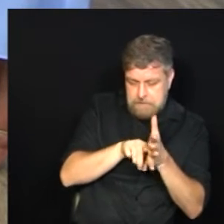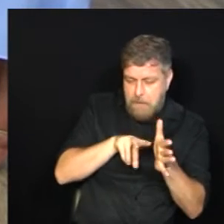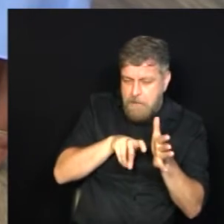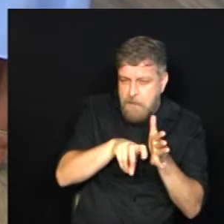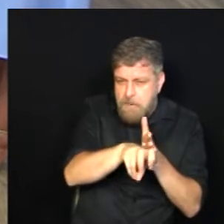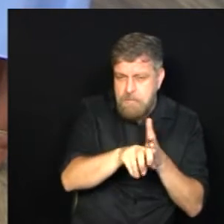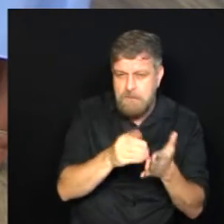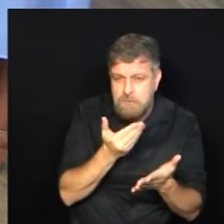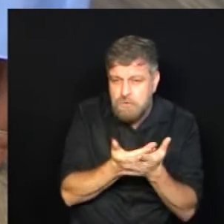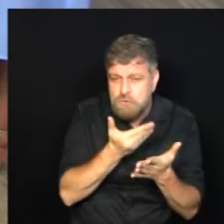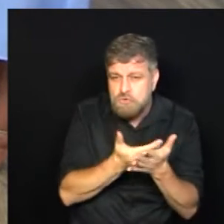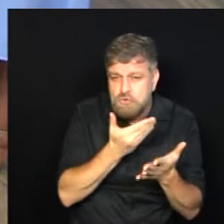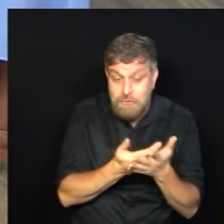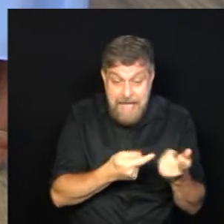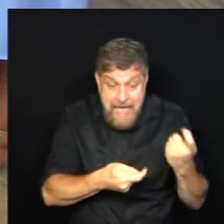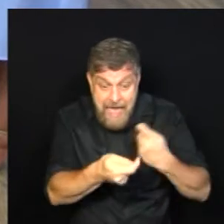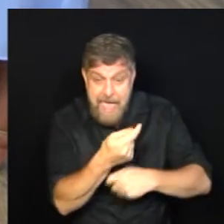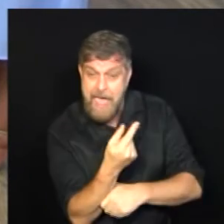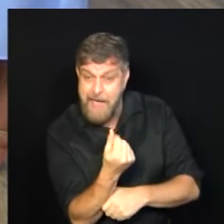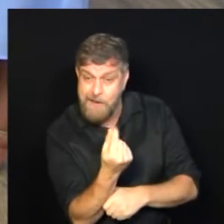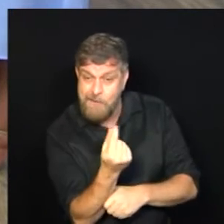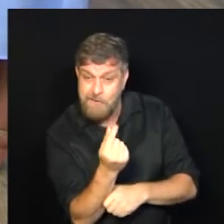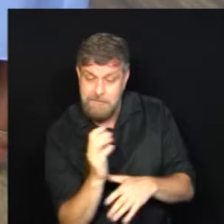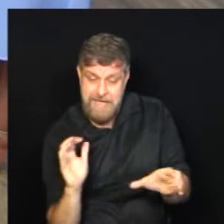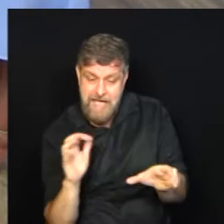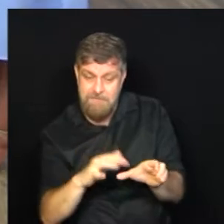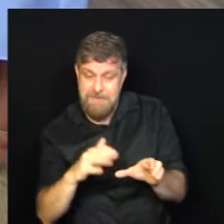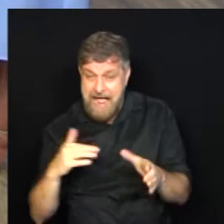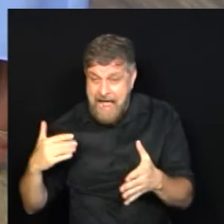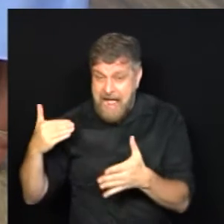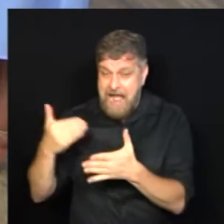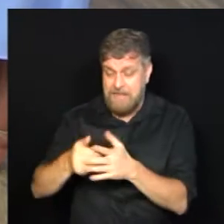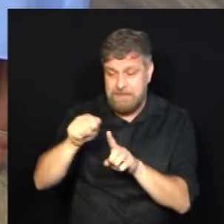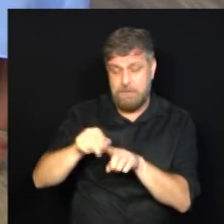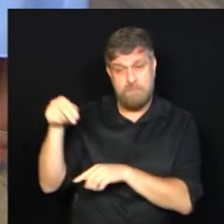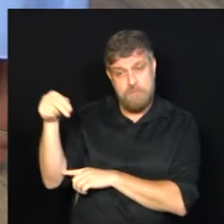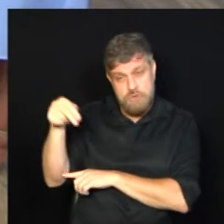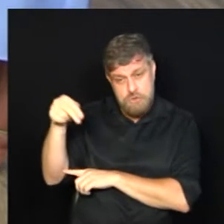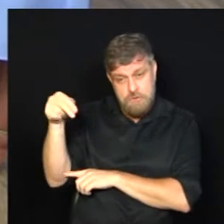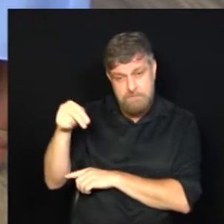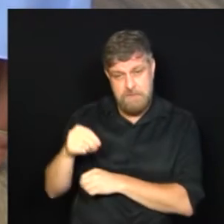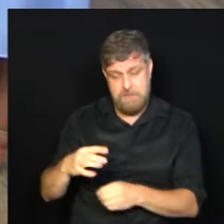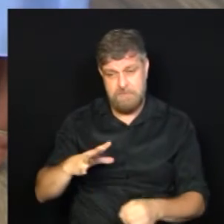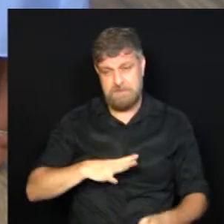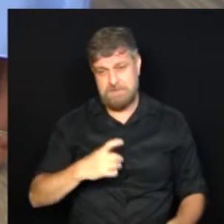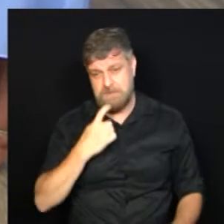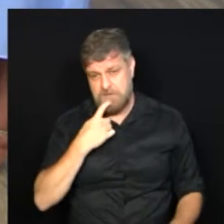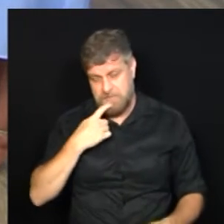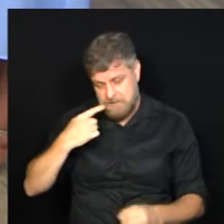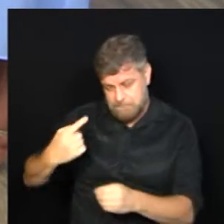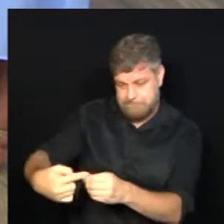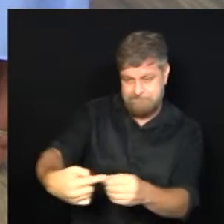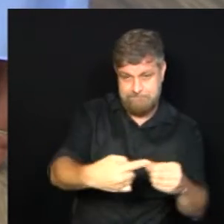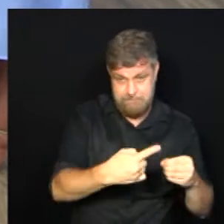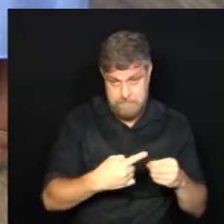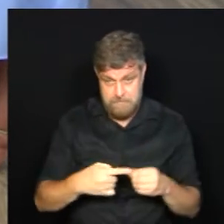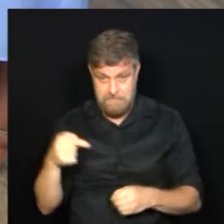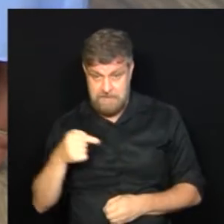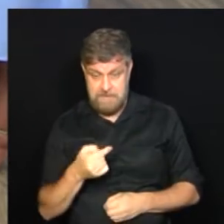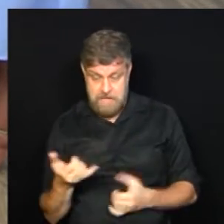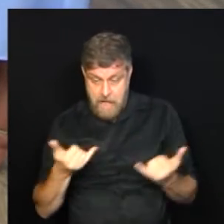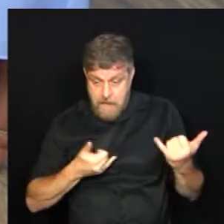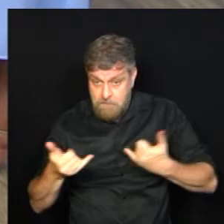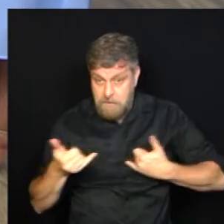os dados econômicos até o mês de novembro aqui na nossa região. E, de acordo com esses dados, nós